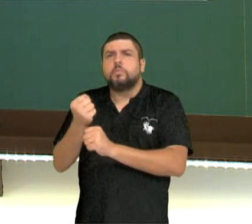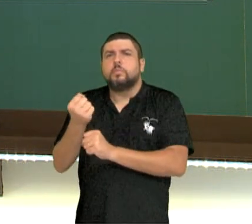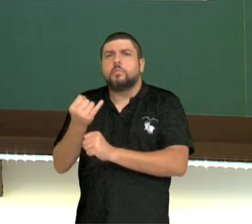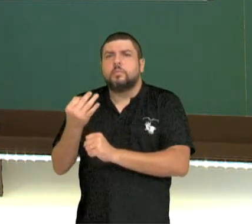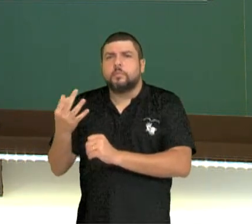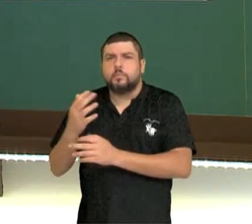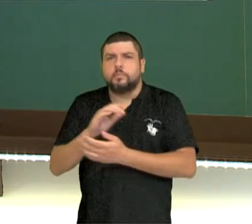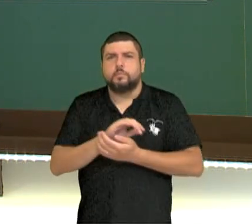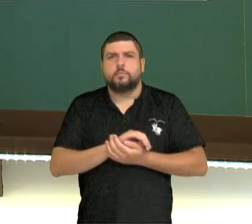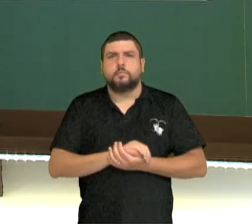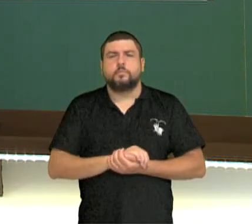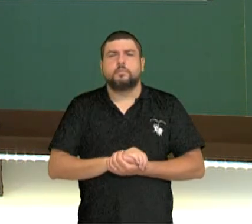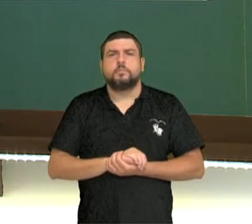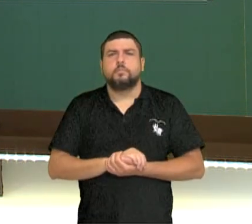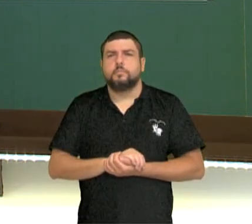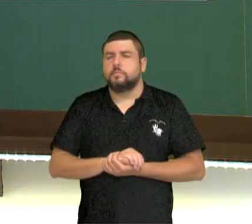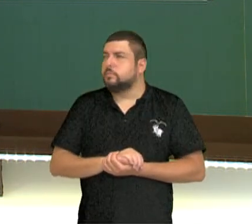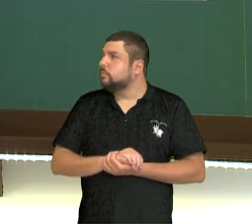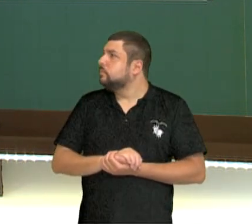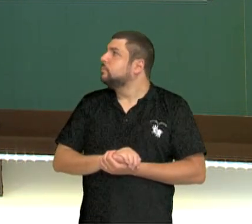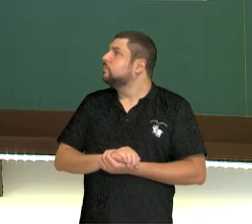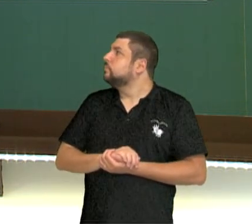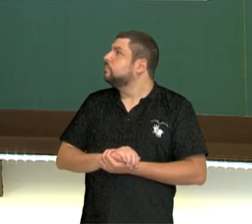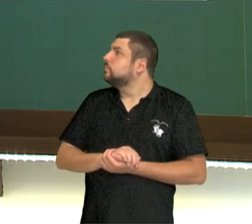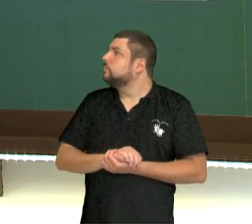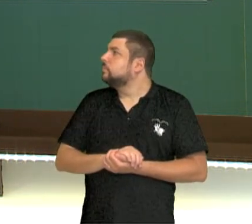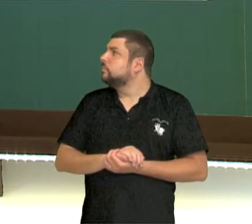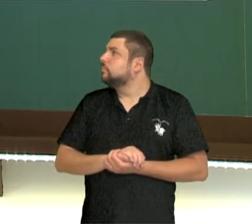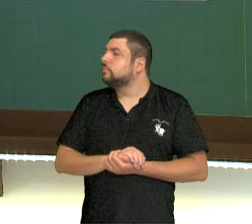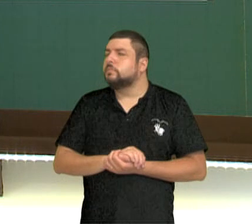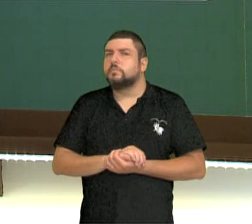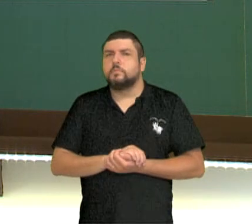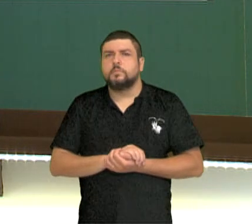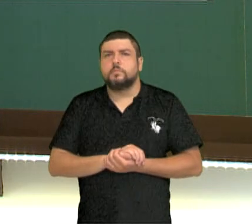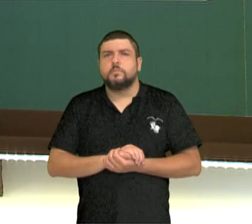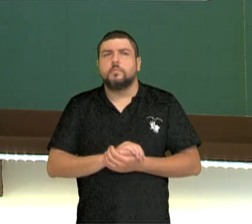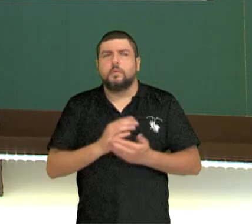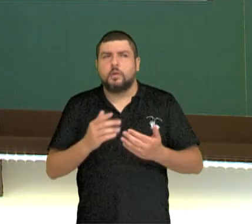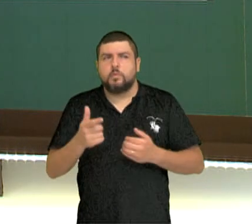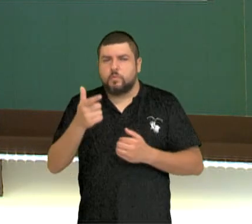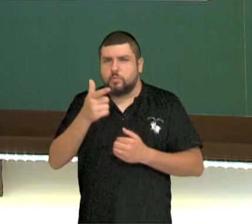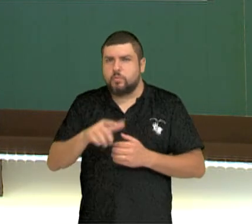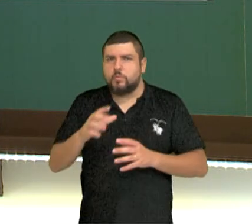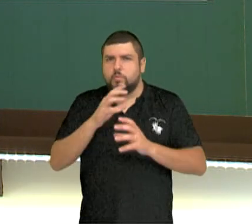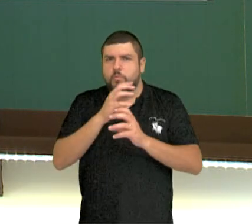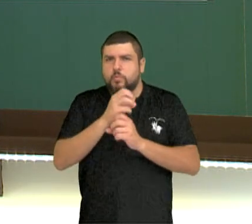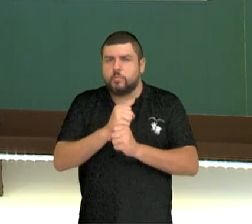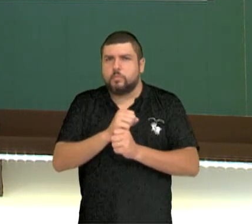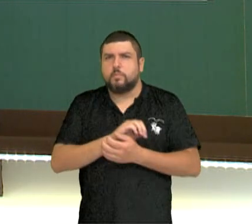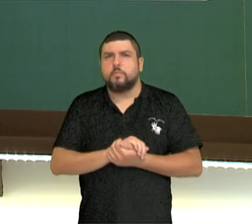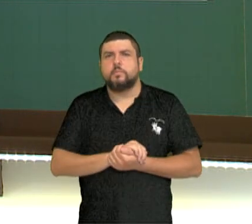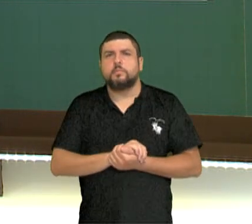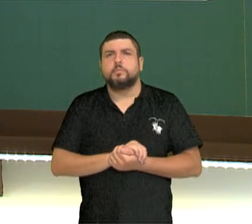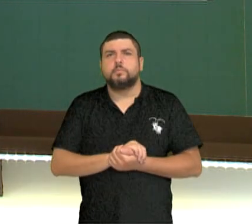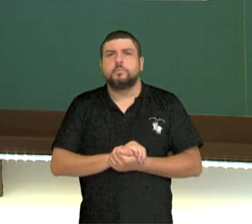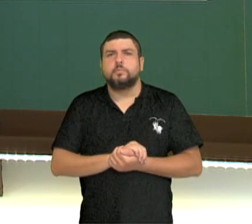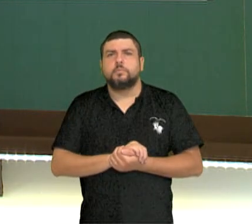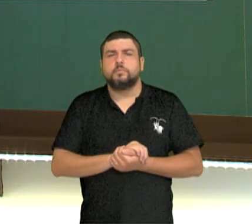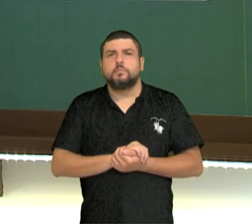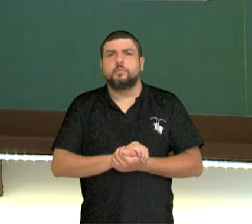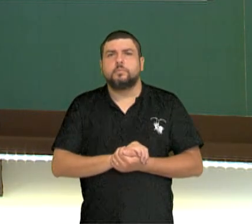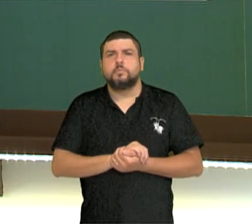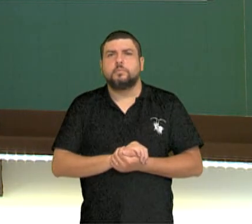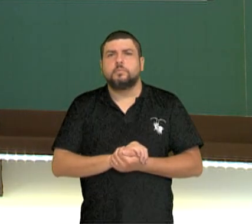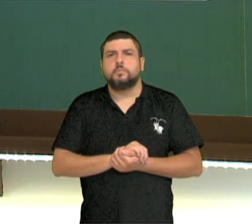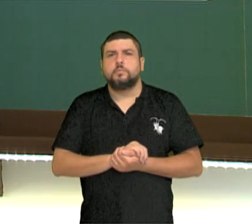2 moléculas nós temos de peróxido de hidrogênio aqui. Então, veja bem. Vamos fazer aqui a contagem? 2, 2, com 2. Professora, não